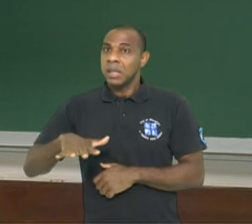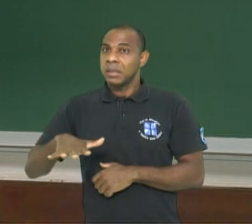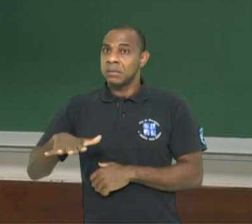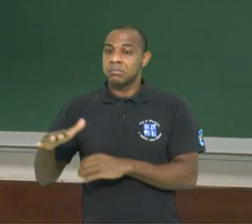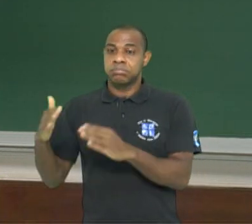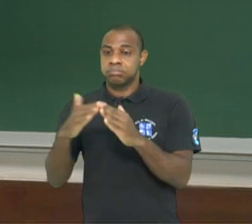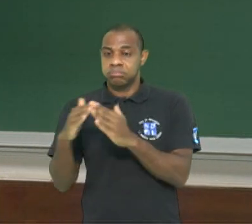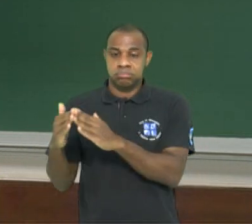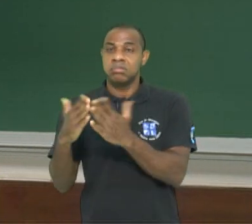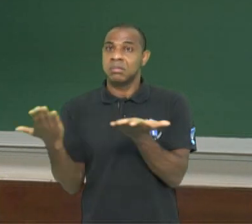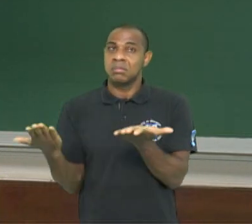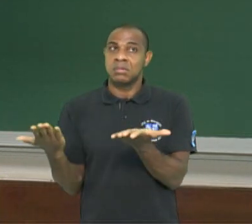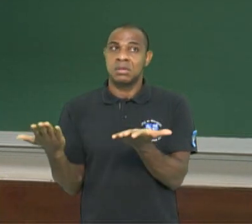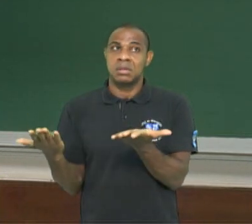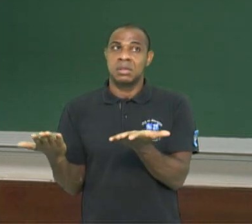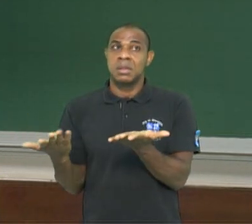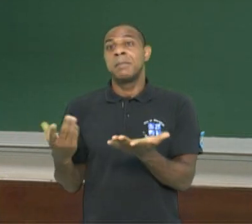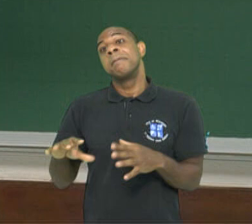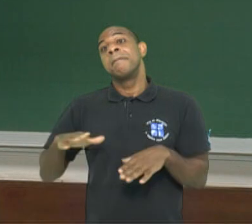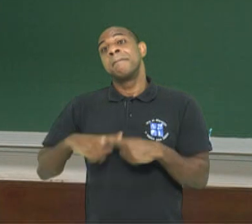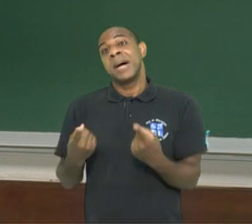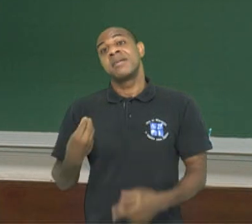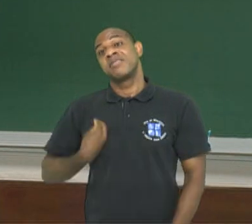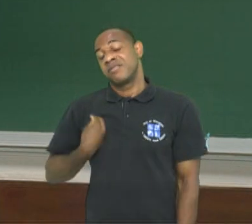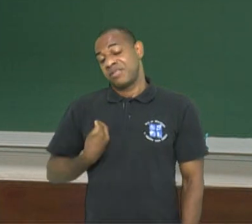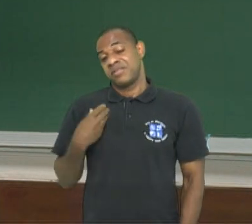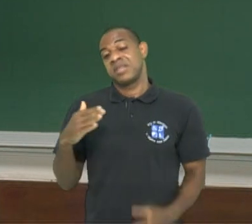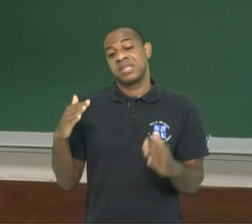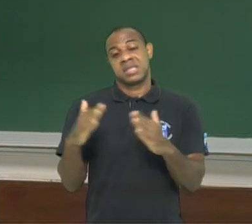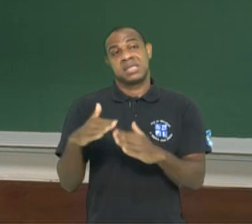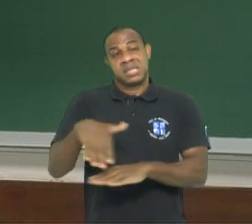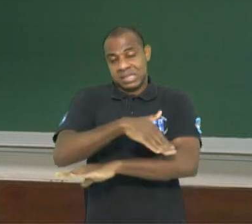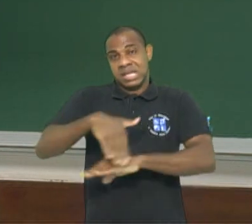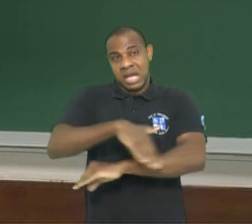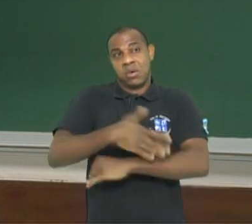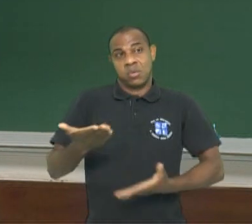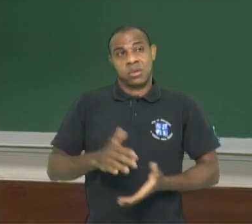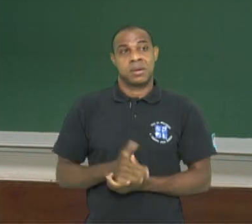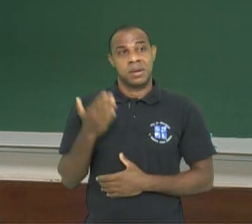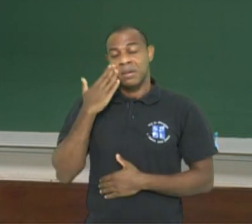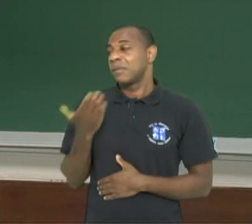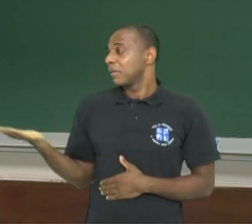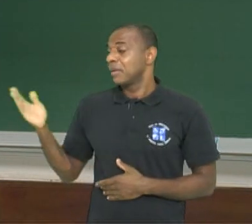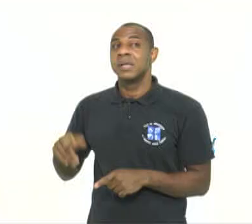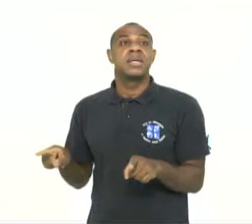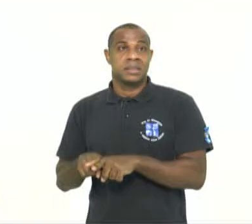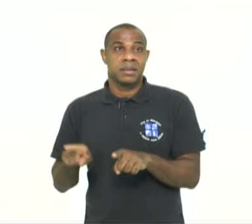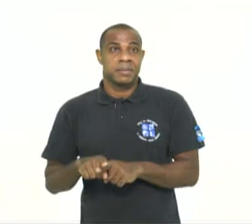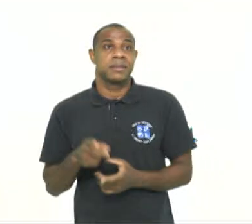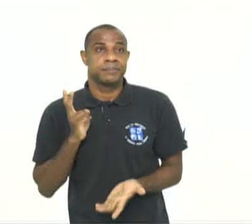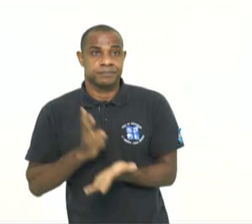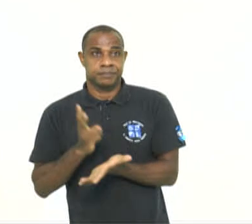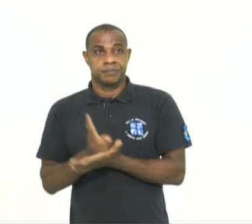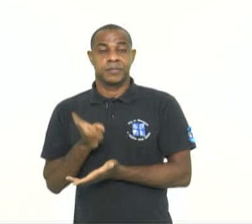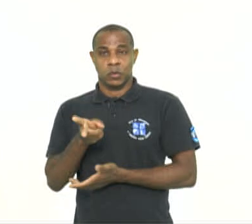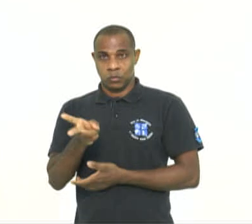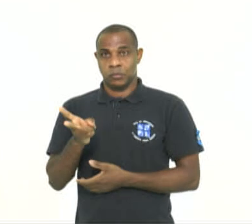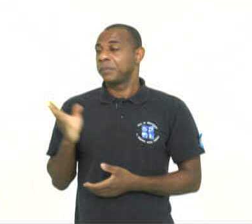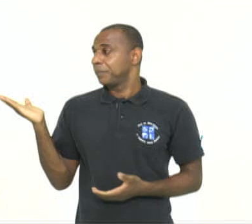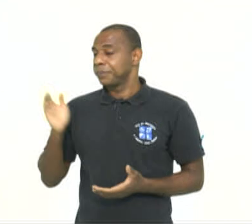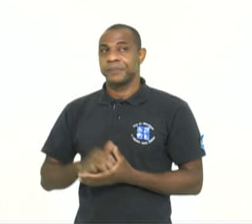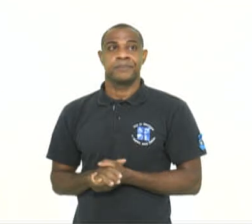cidade e mesmo assim elas vivem nas ruas. Bom, ainda pensando questões da atualidade